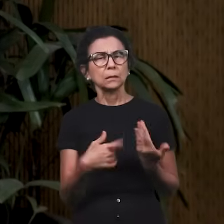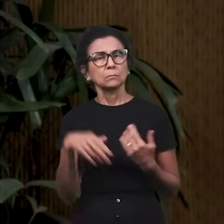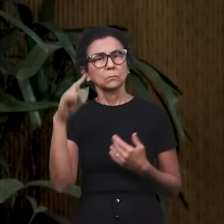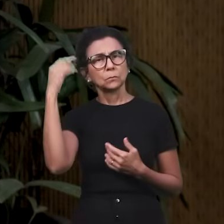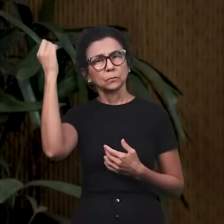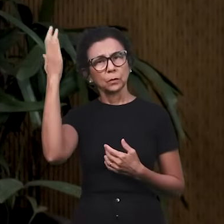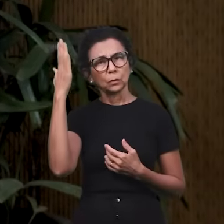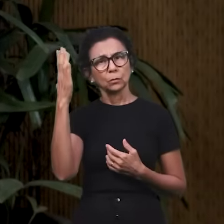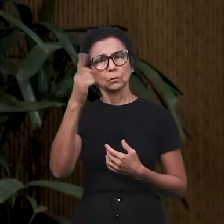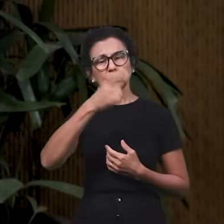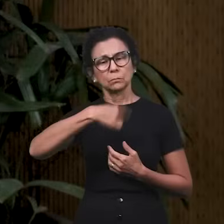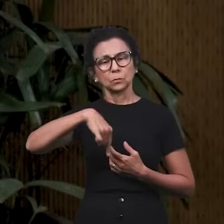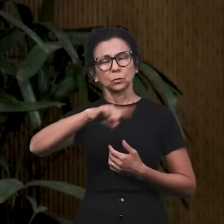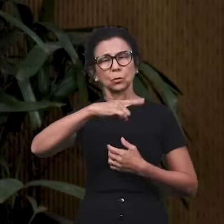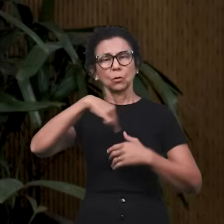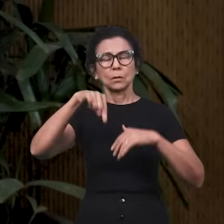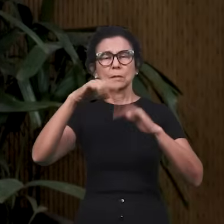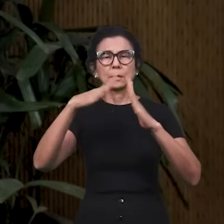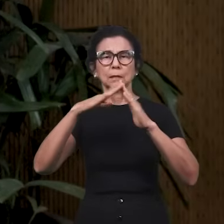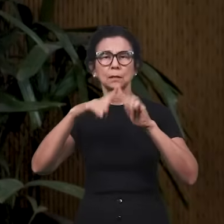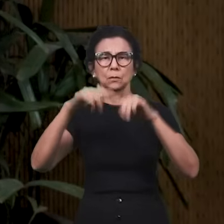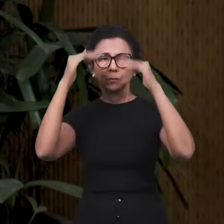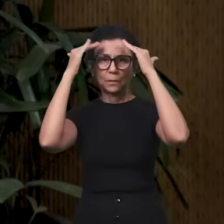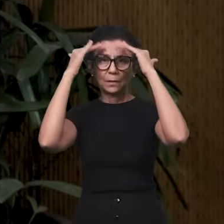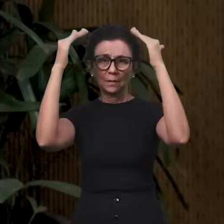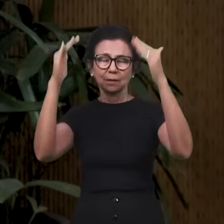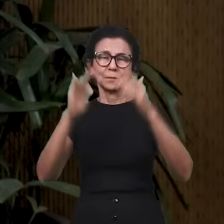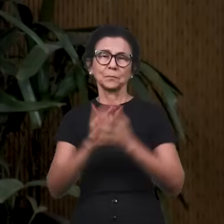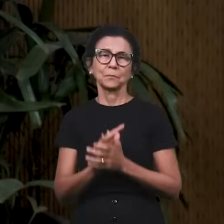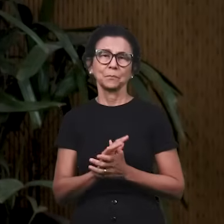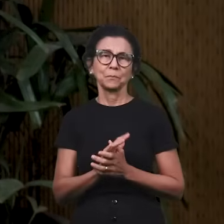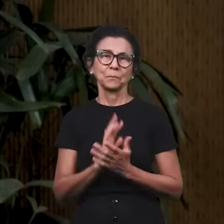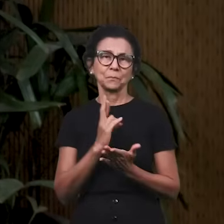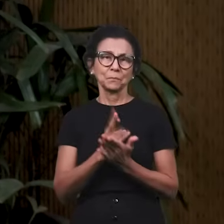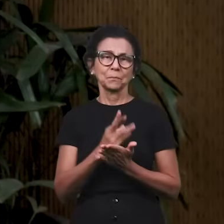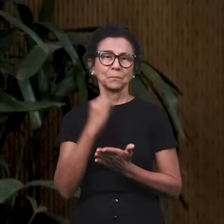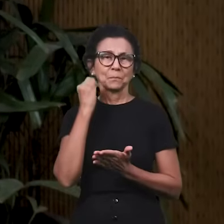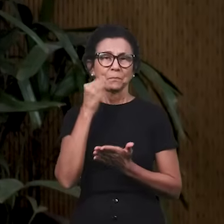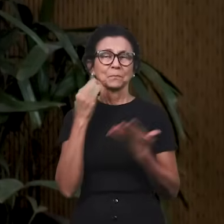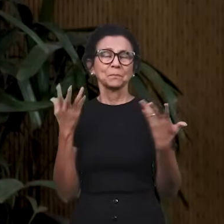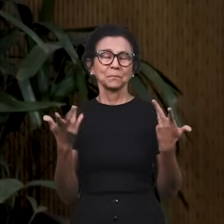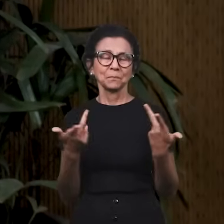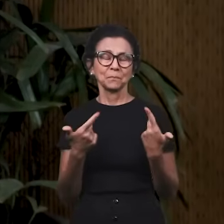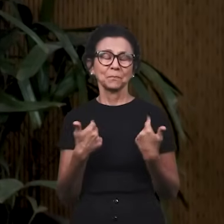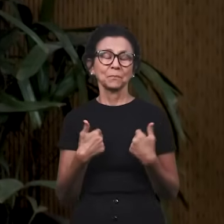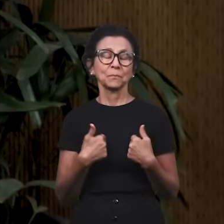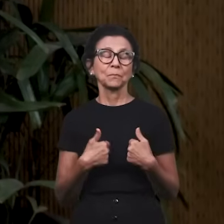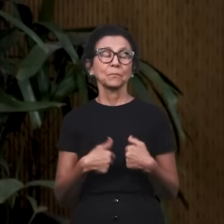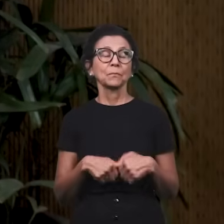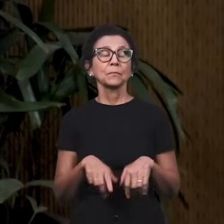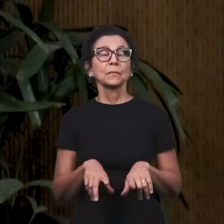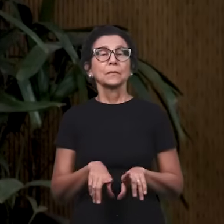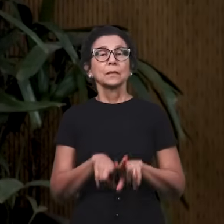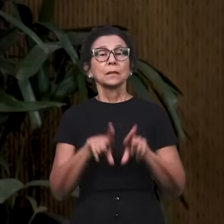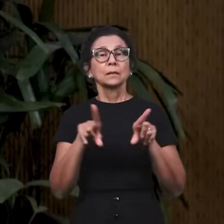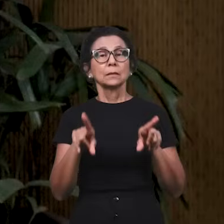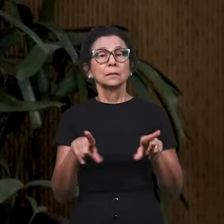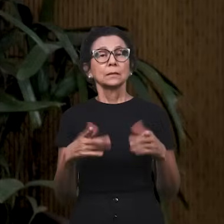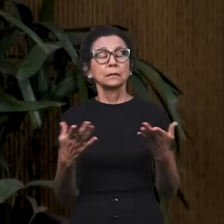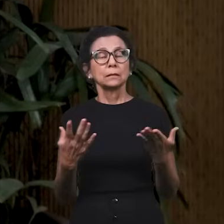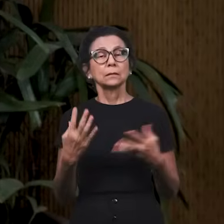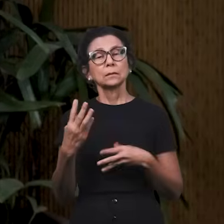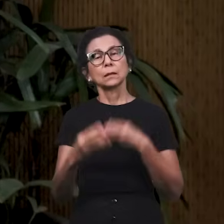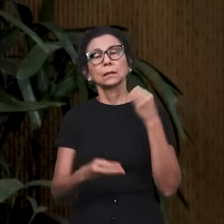era essa a orientação, as experiências eram maravilhosas. Só para completar, Fernanda e Kézia,